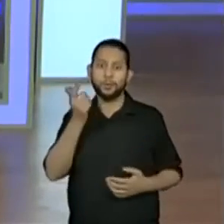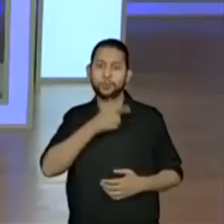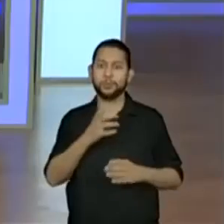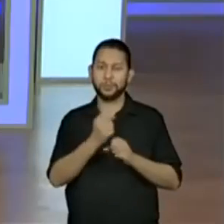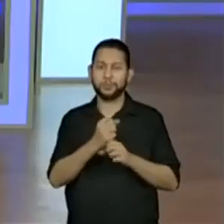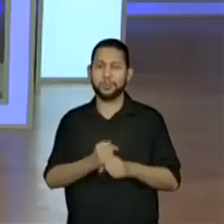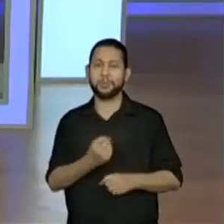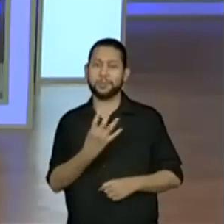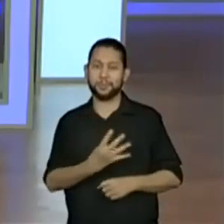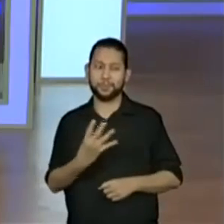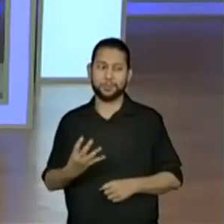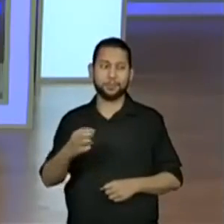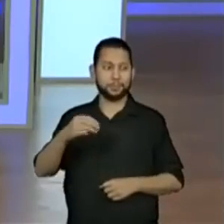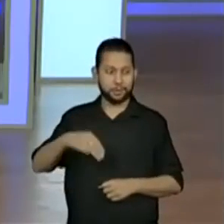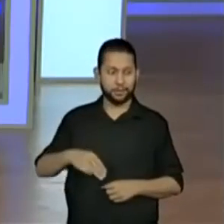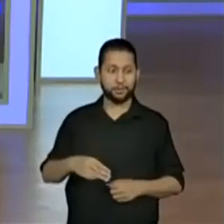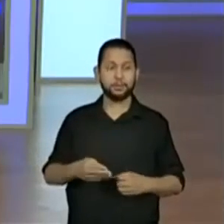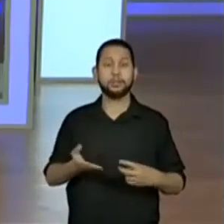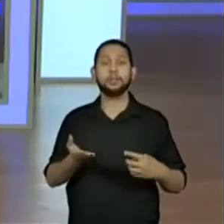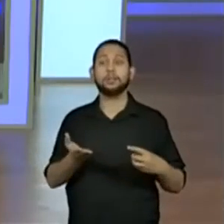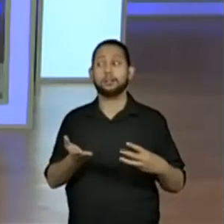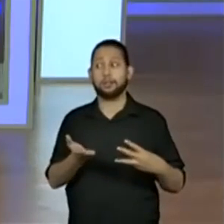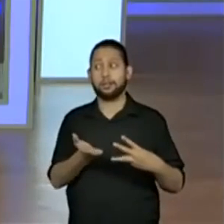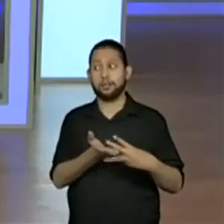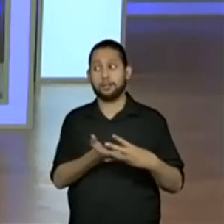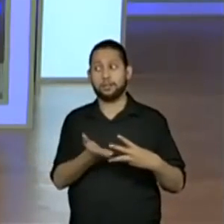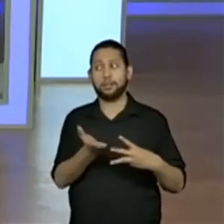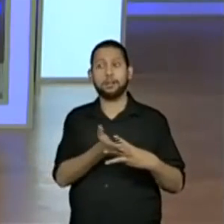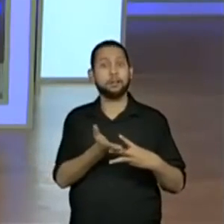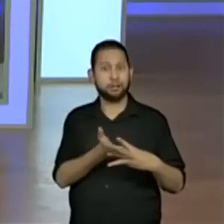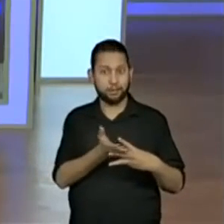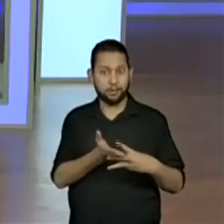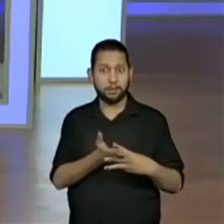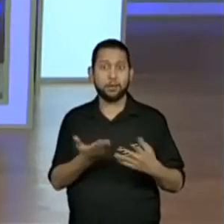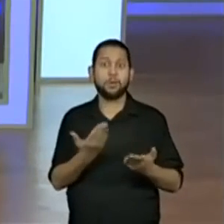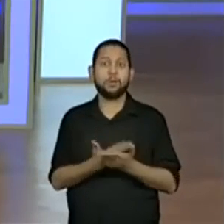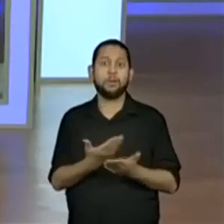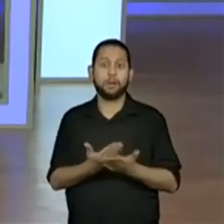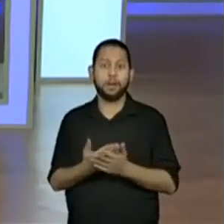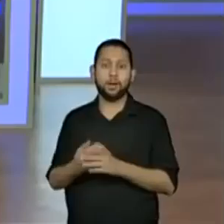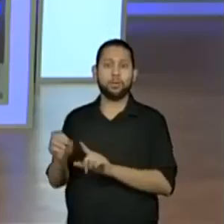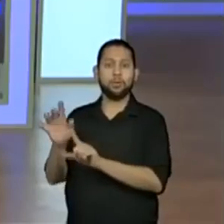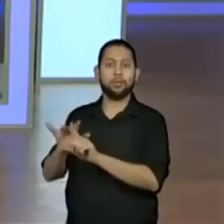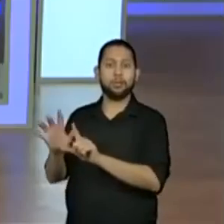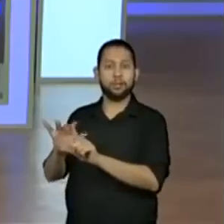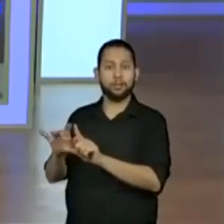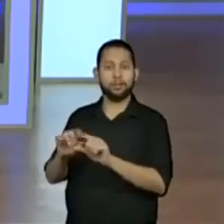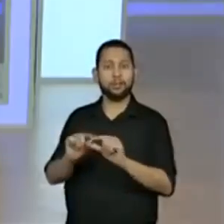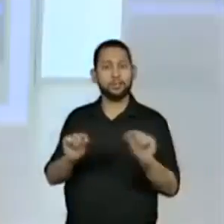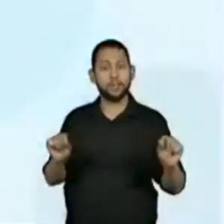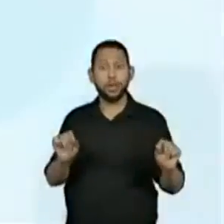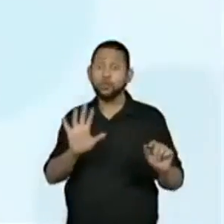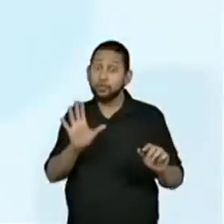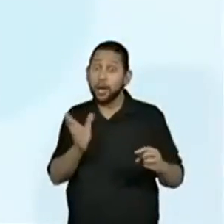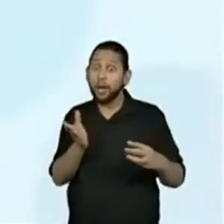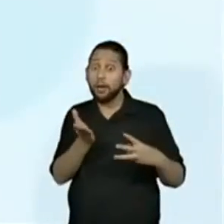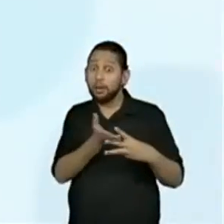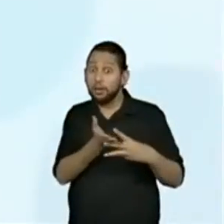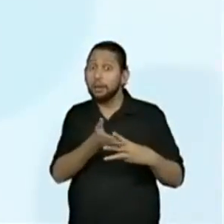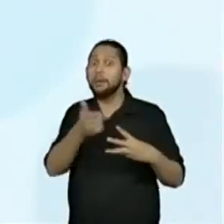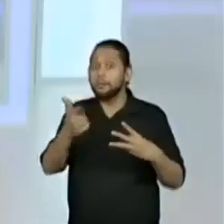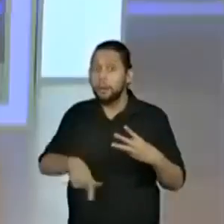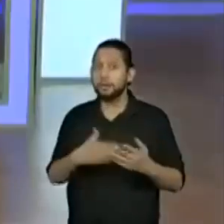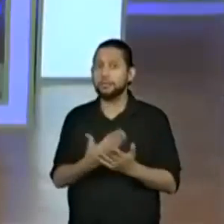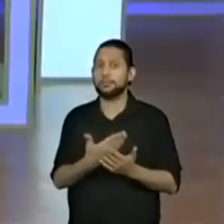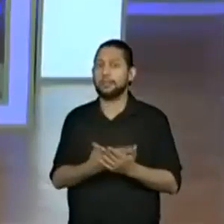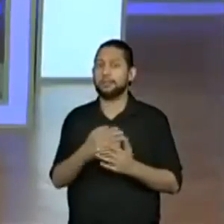bom eu vou deixar a tela de avaliação e a nossa aula se encerra Opa e até já porque teremos mais aula